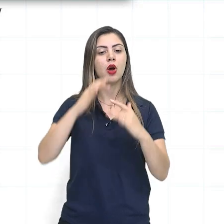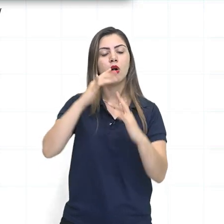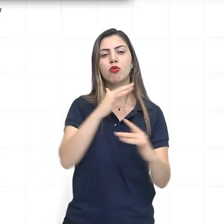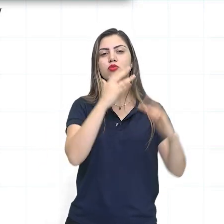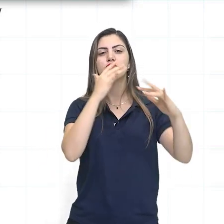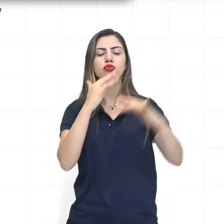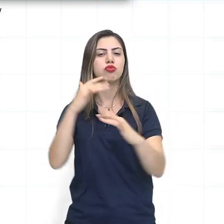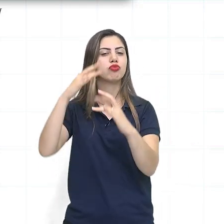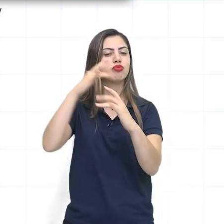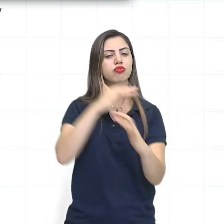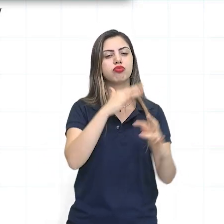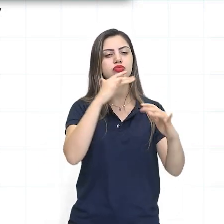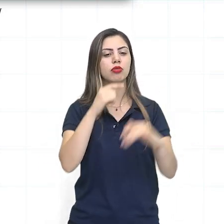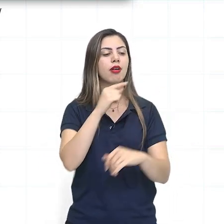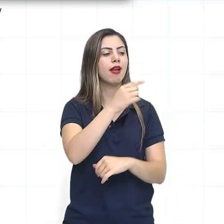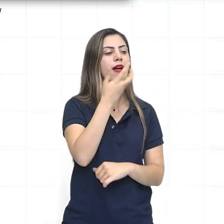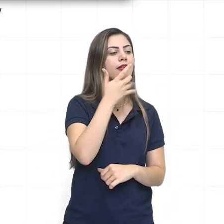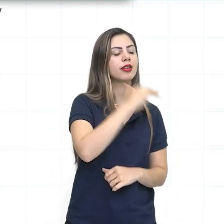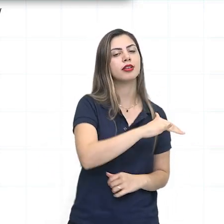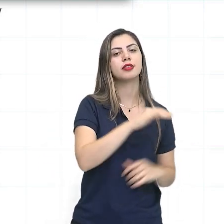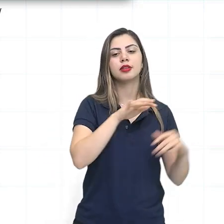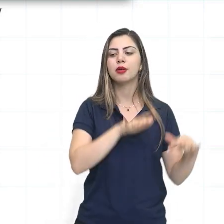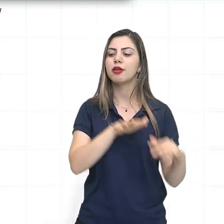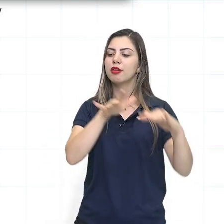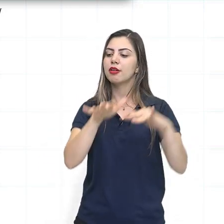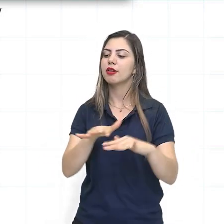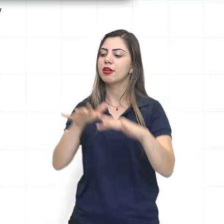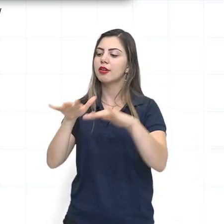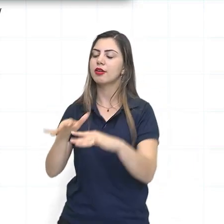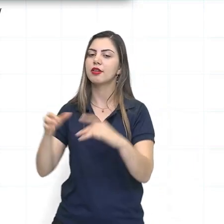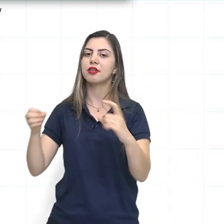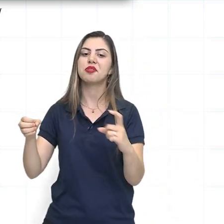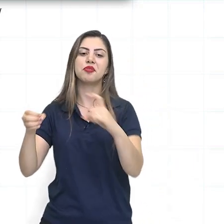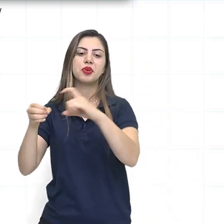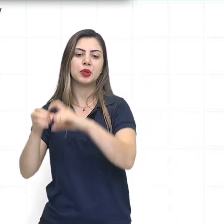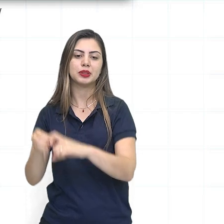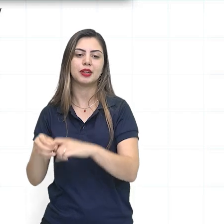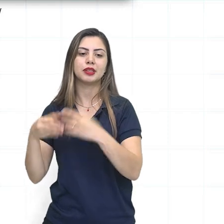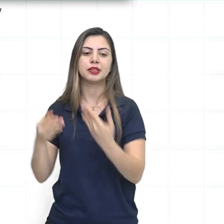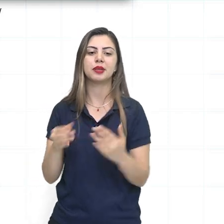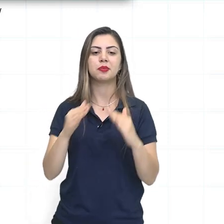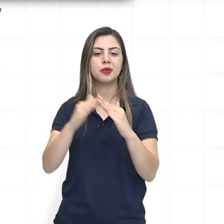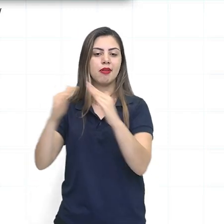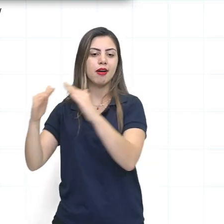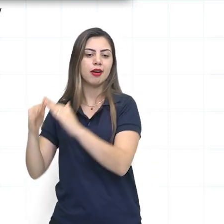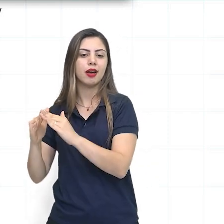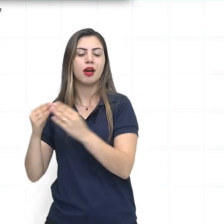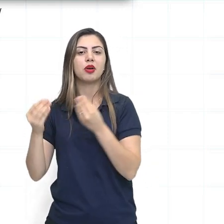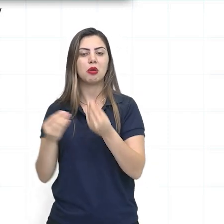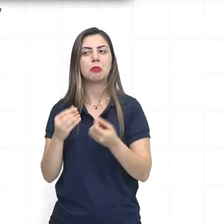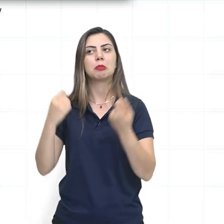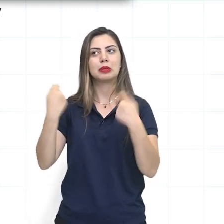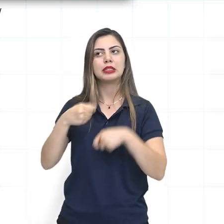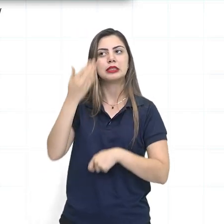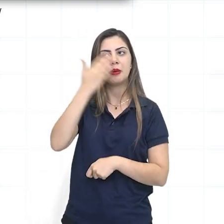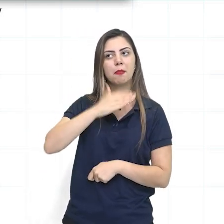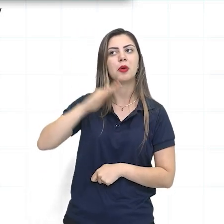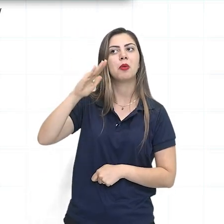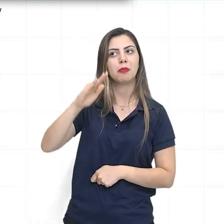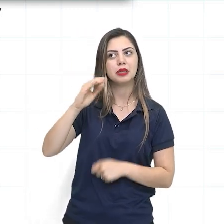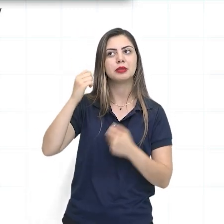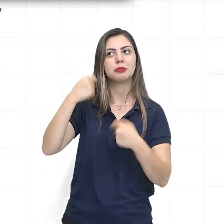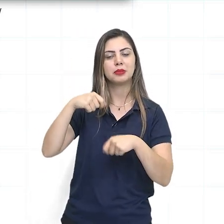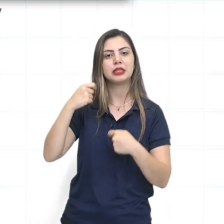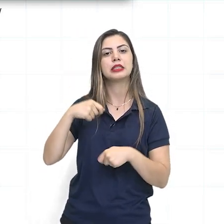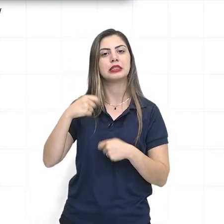sua flauta, as crianças voltaram e, desde então, os moradores de Hamelin aprenderam a